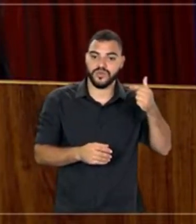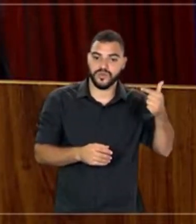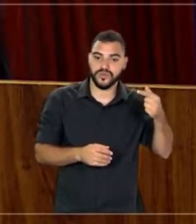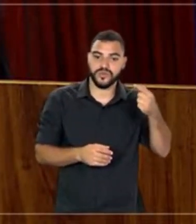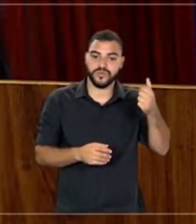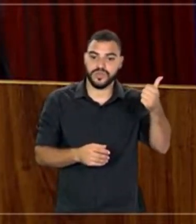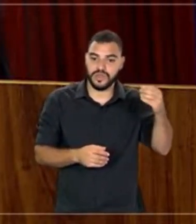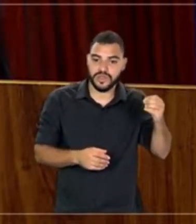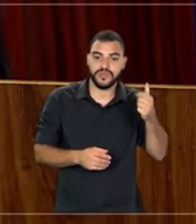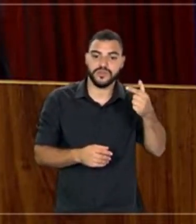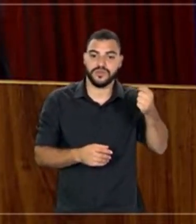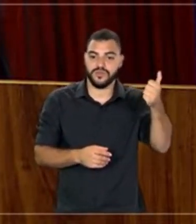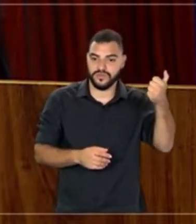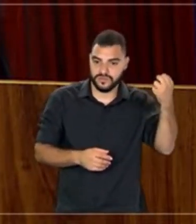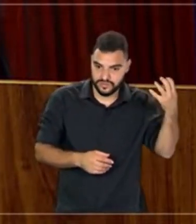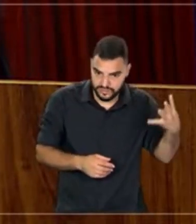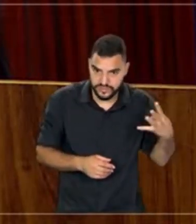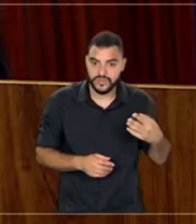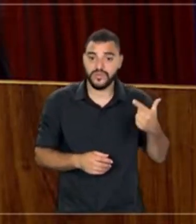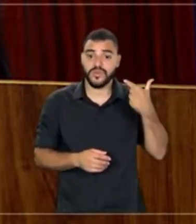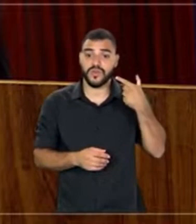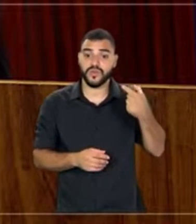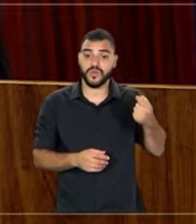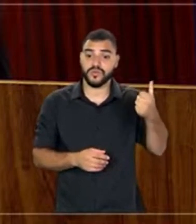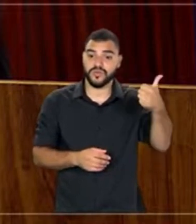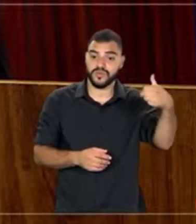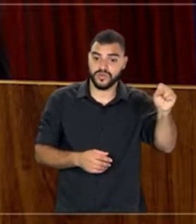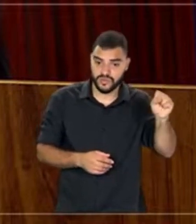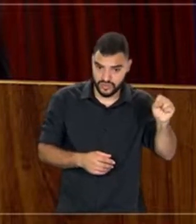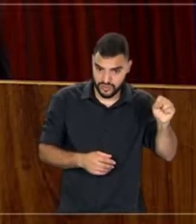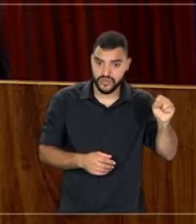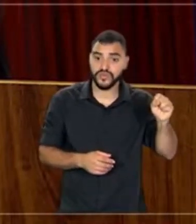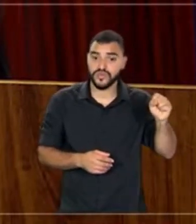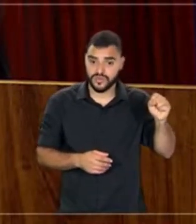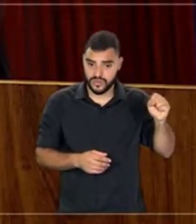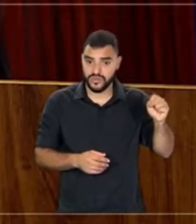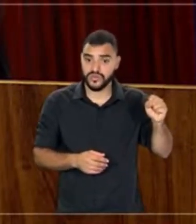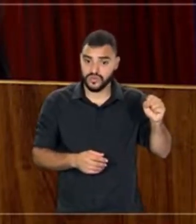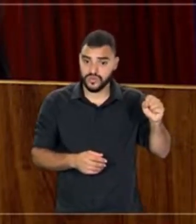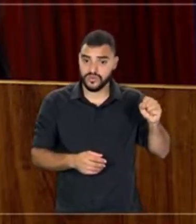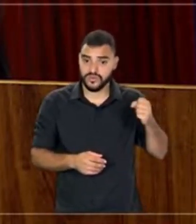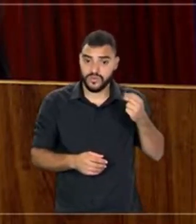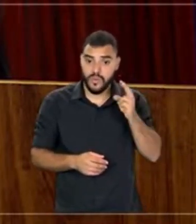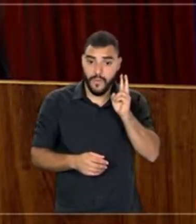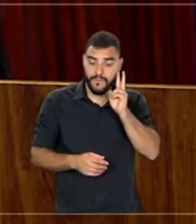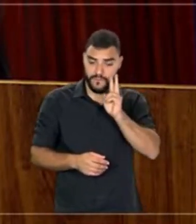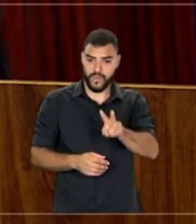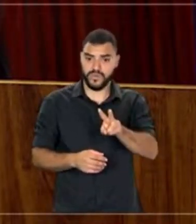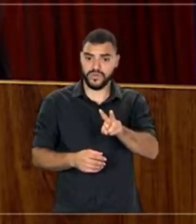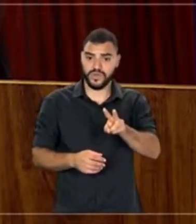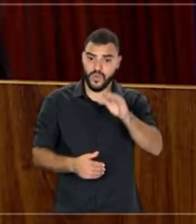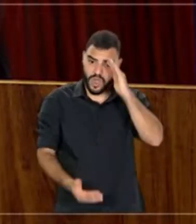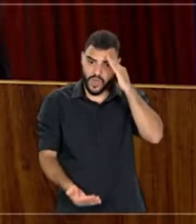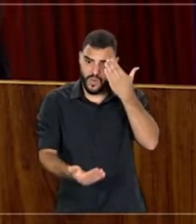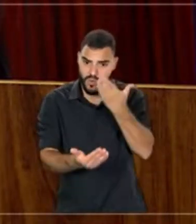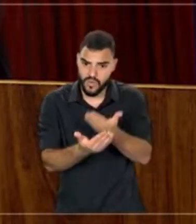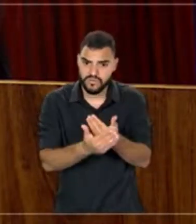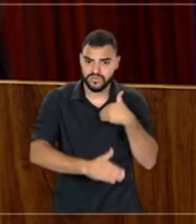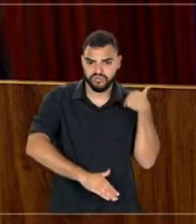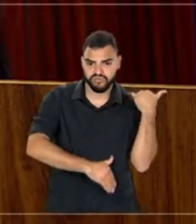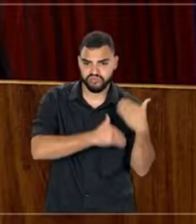2010, 2014 e 2018, demonstrando a confiabilidade, o sucesso